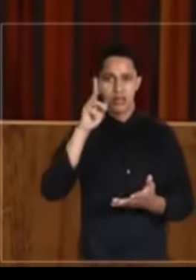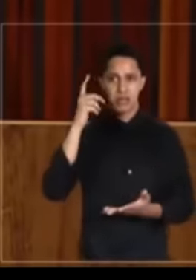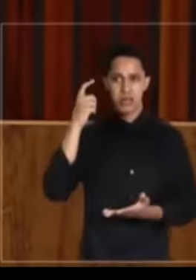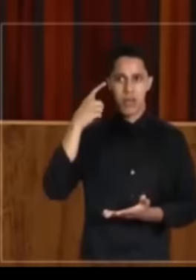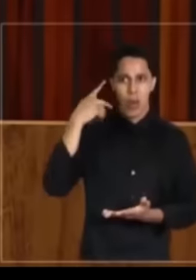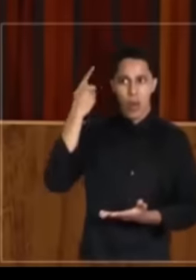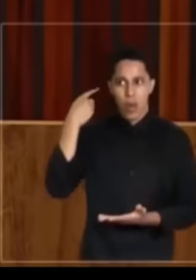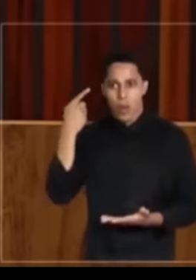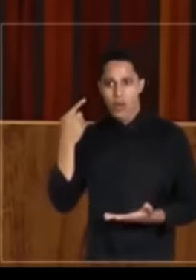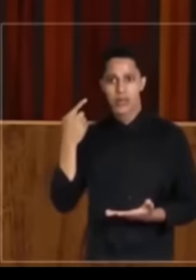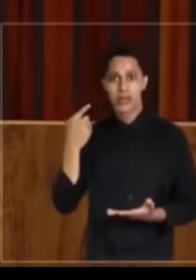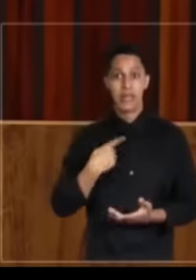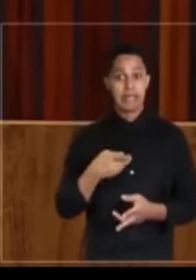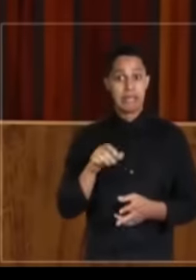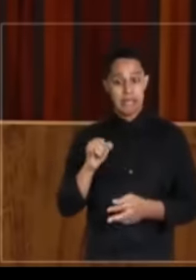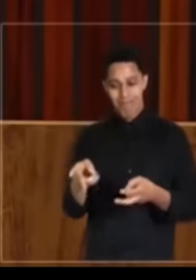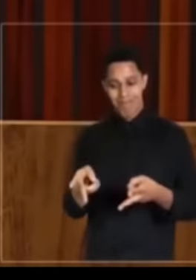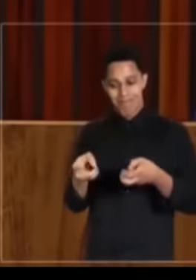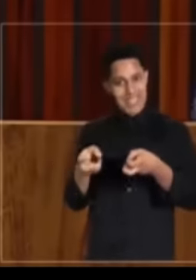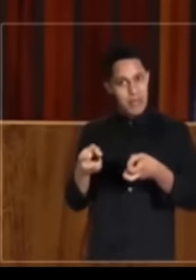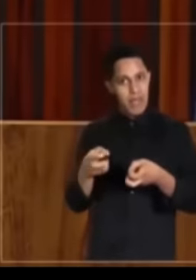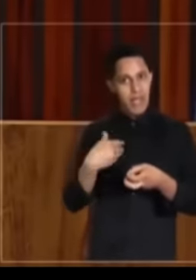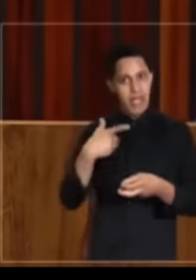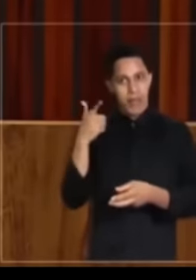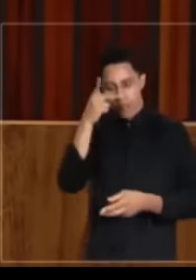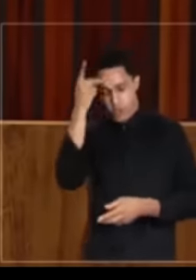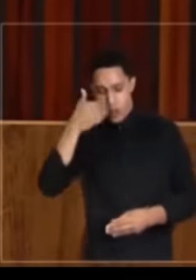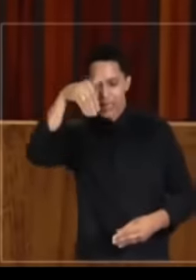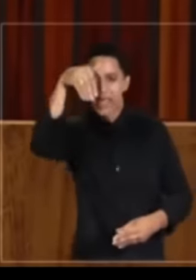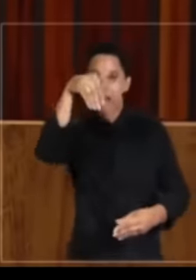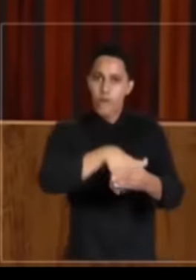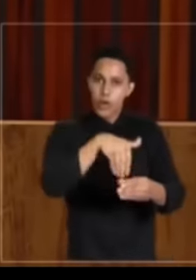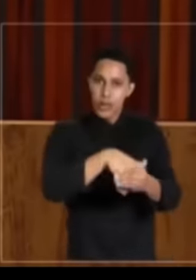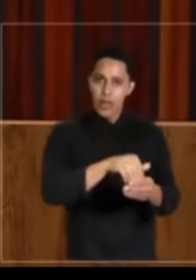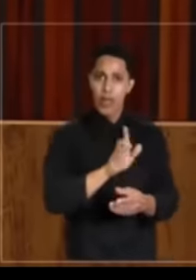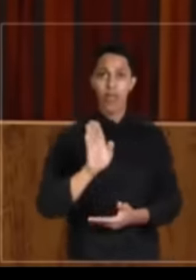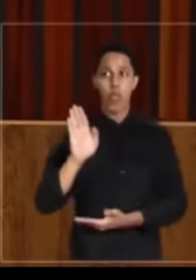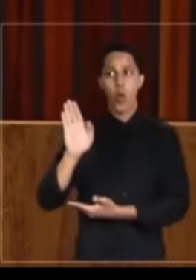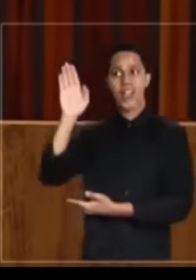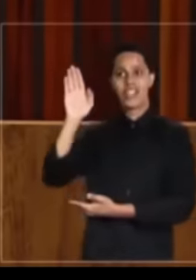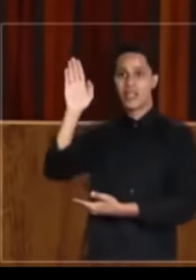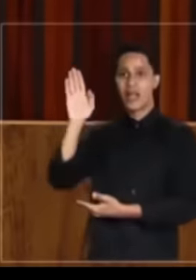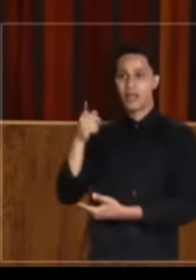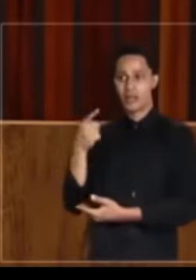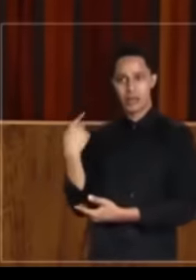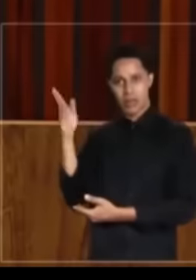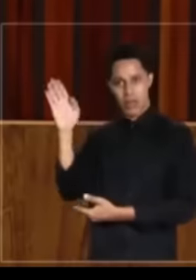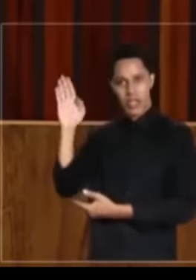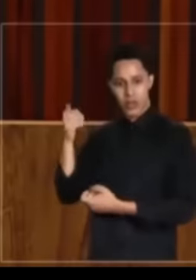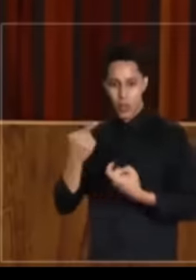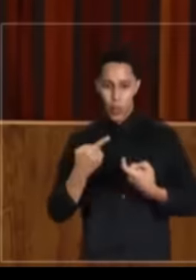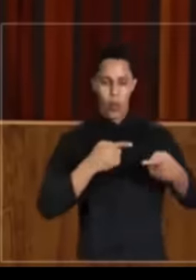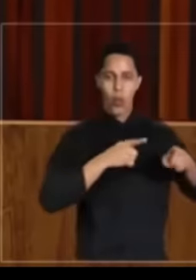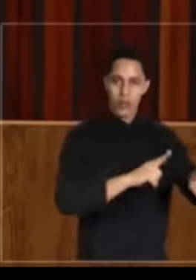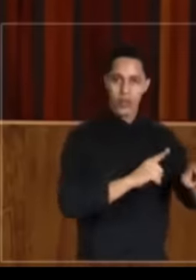República que Trocasse toda essa equipe infectada pelo bolsonarismo senhoras e senhores eu agradeço a